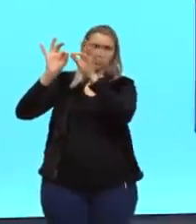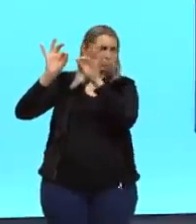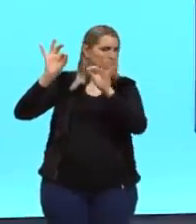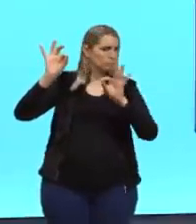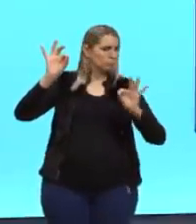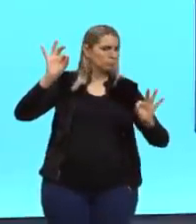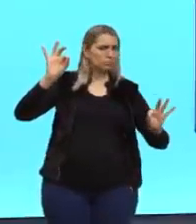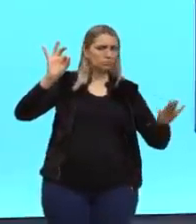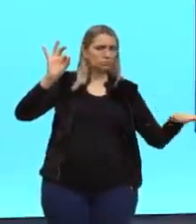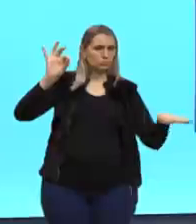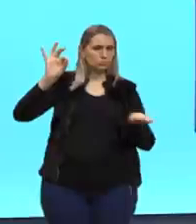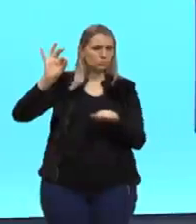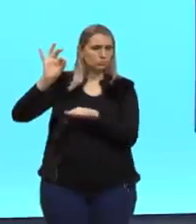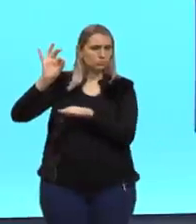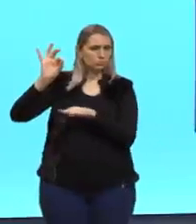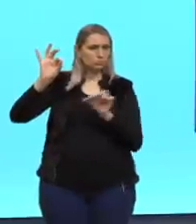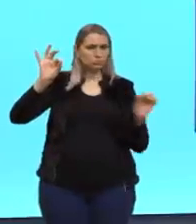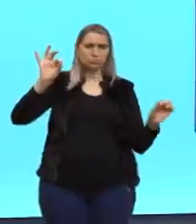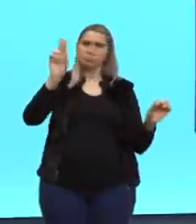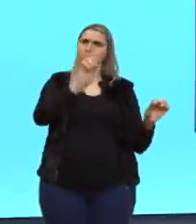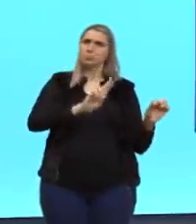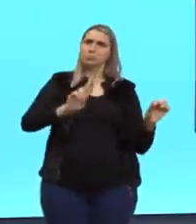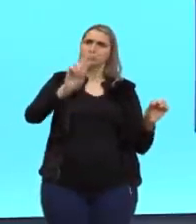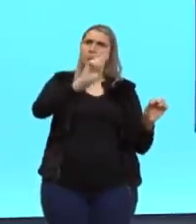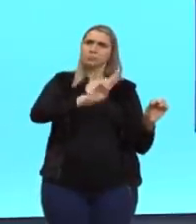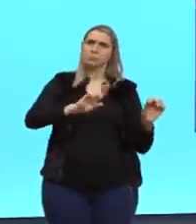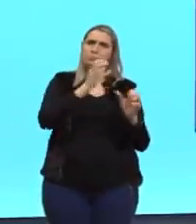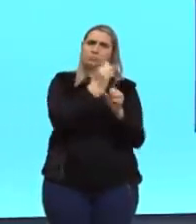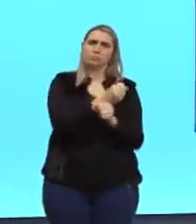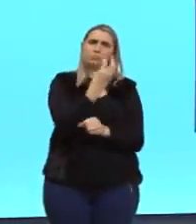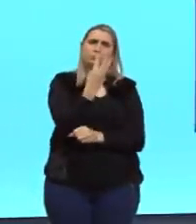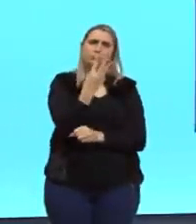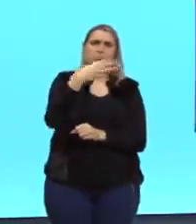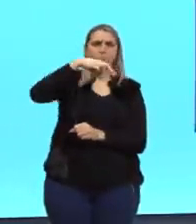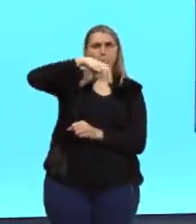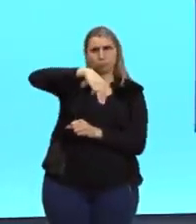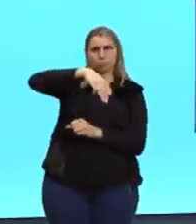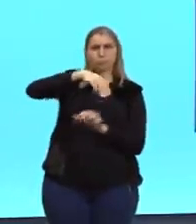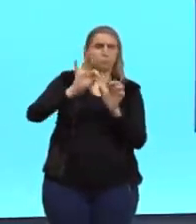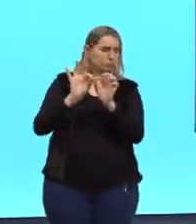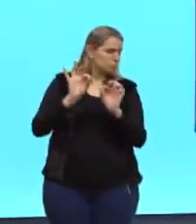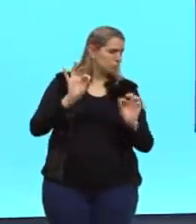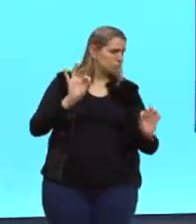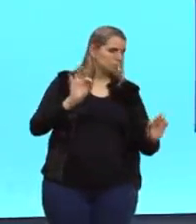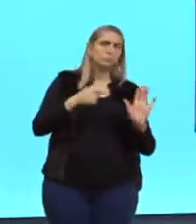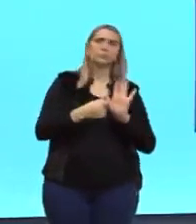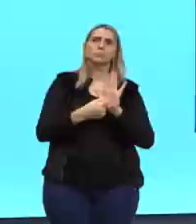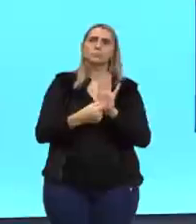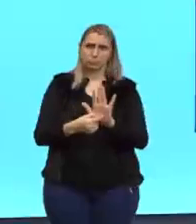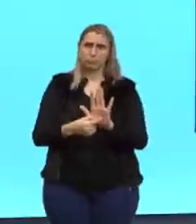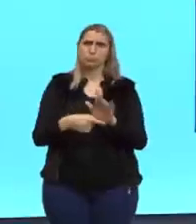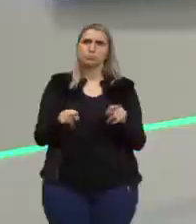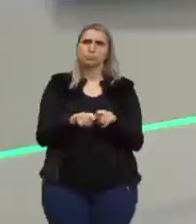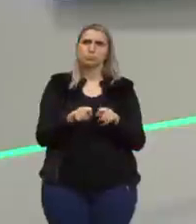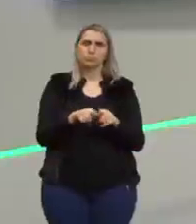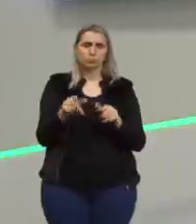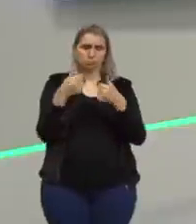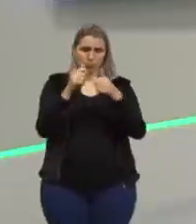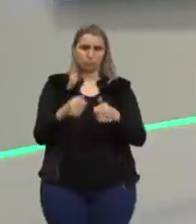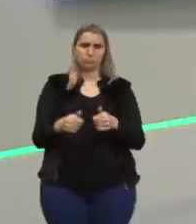ao solo, são utilizados mais 4 metros de fio. Está ali também indicado os mais 4 metros de